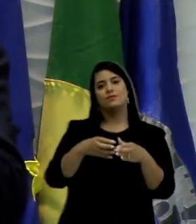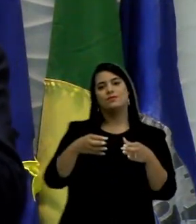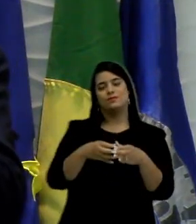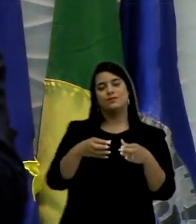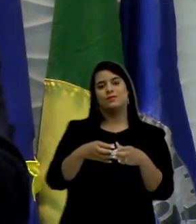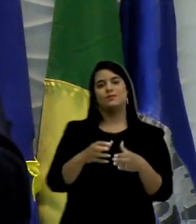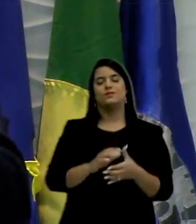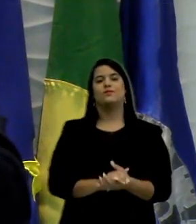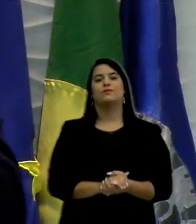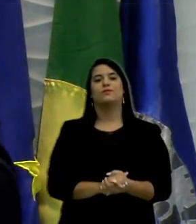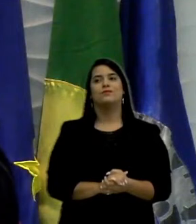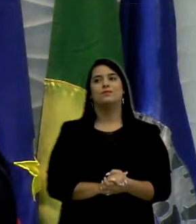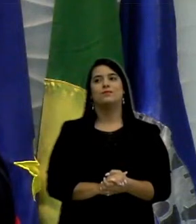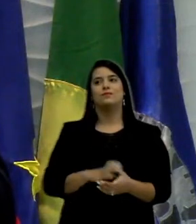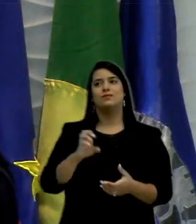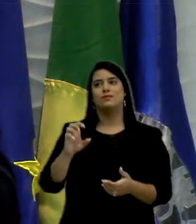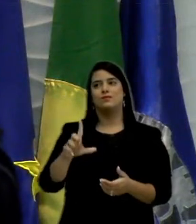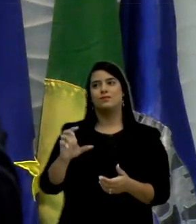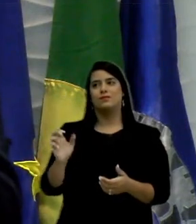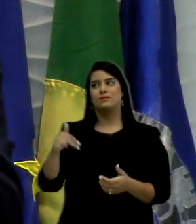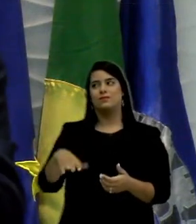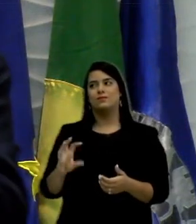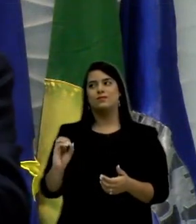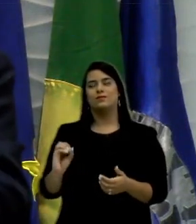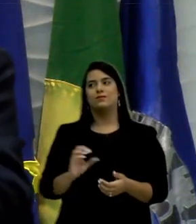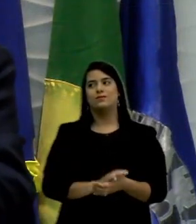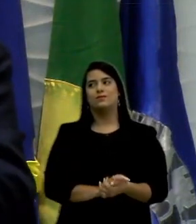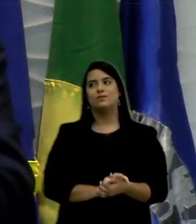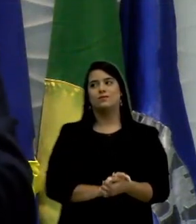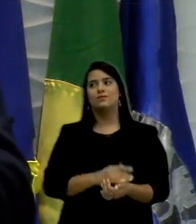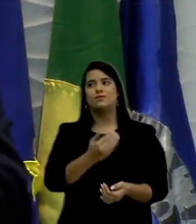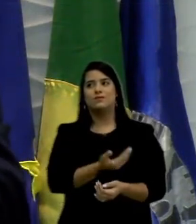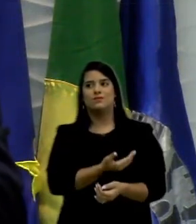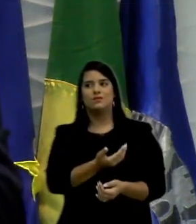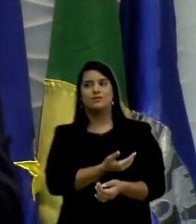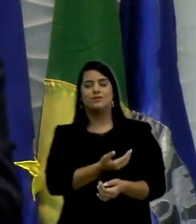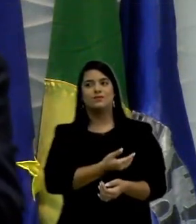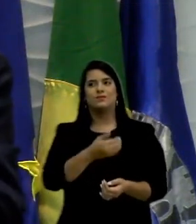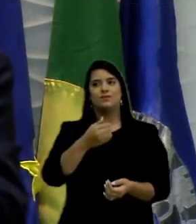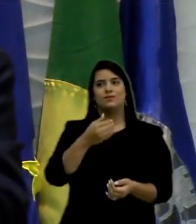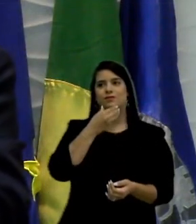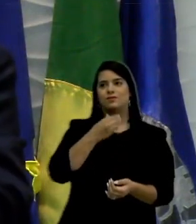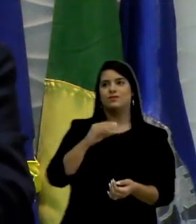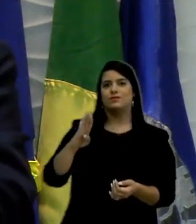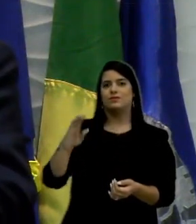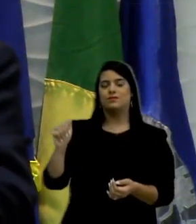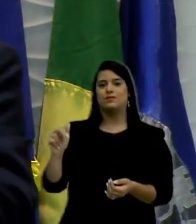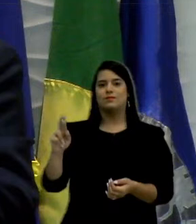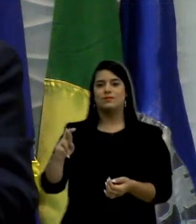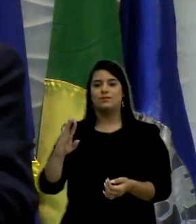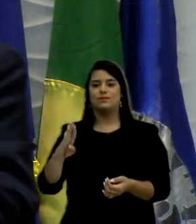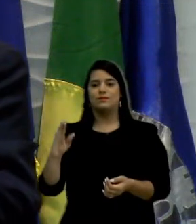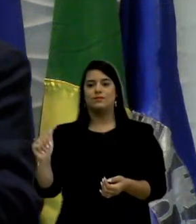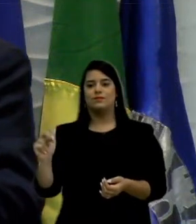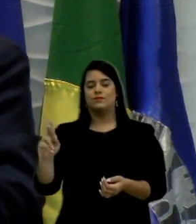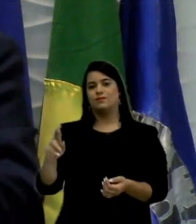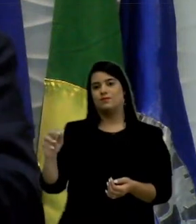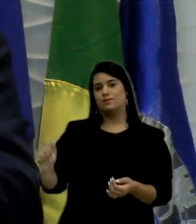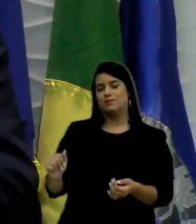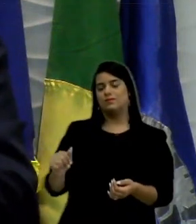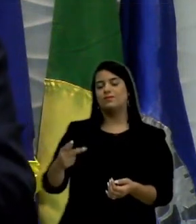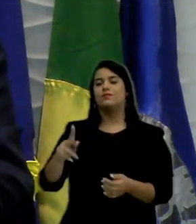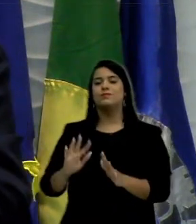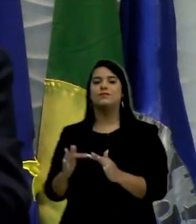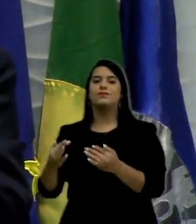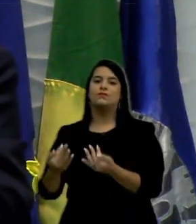ligado, né? Seu Heleno, né? Seu Heleno, muito meu amigo, a Bárbara, né? E toda a sua família, a Dinha Manso, né?